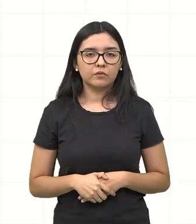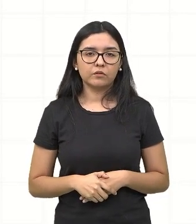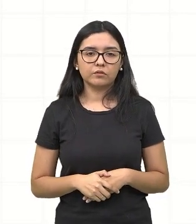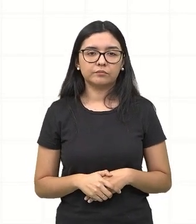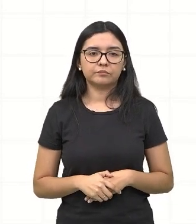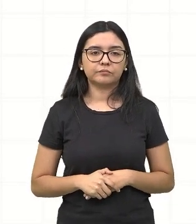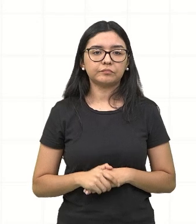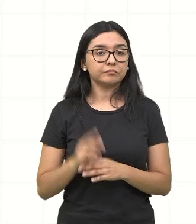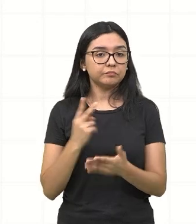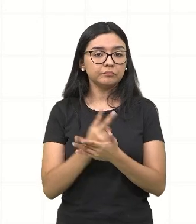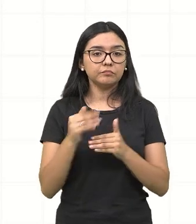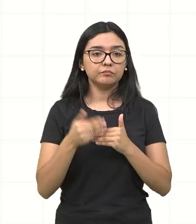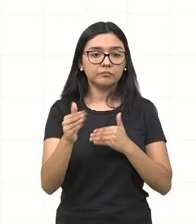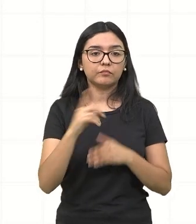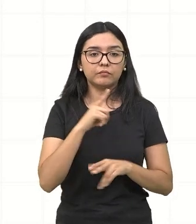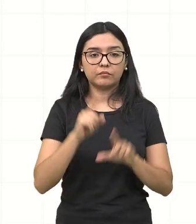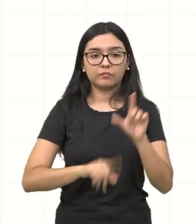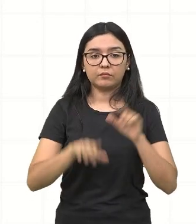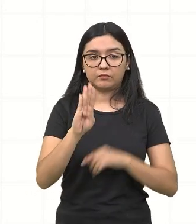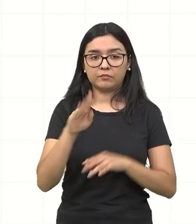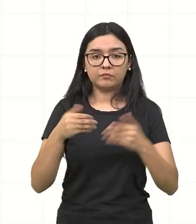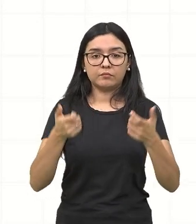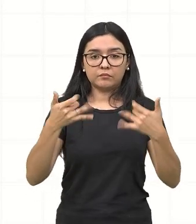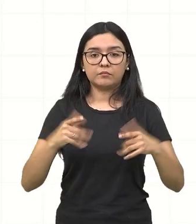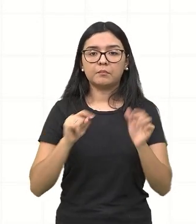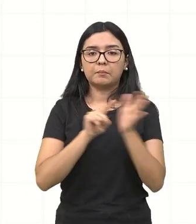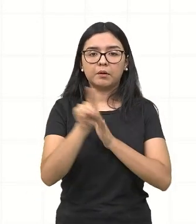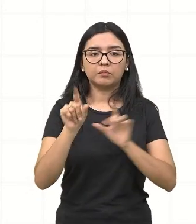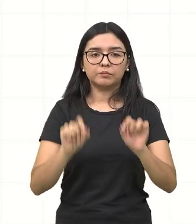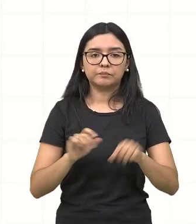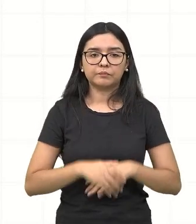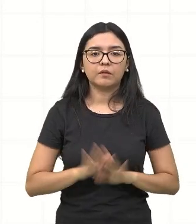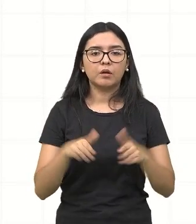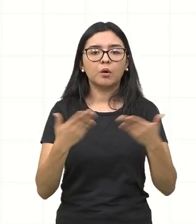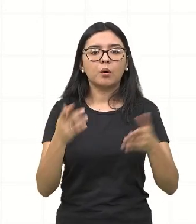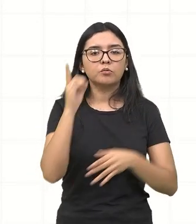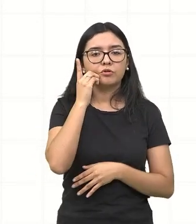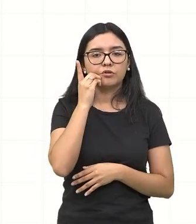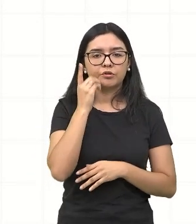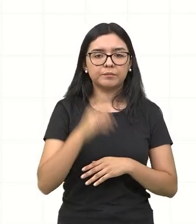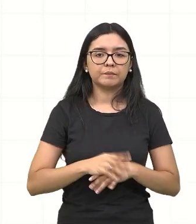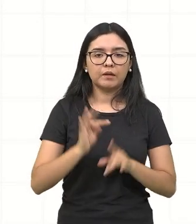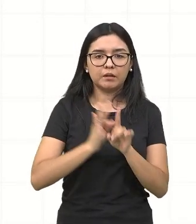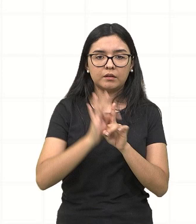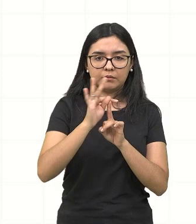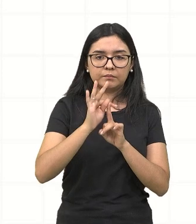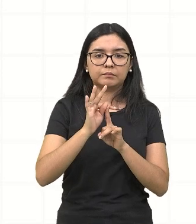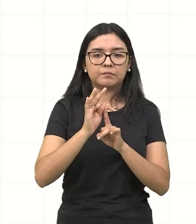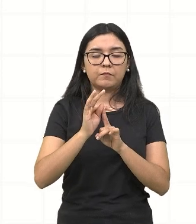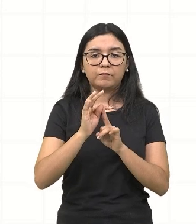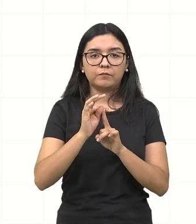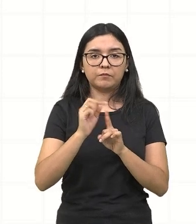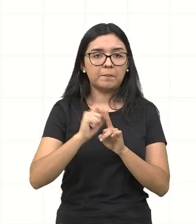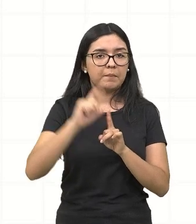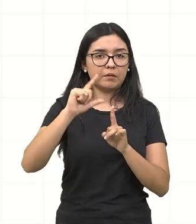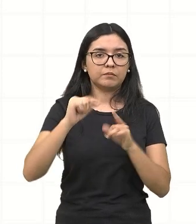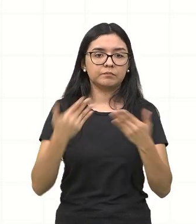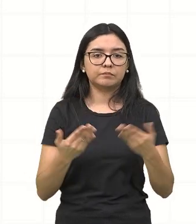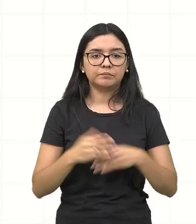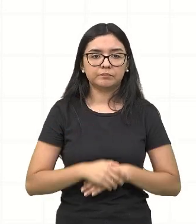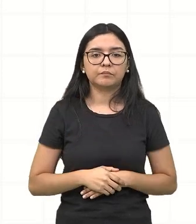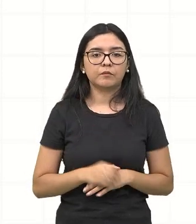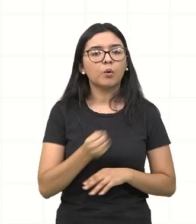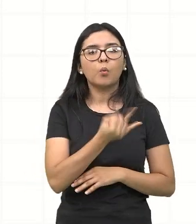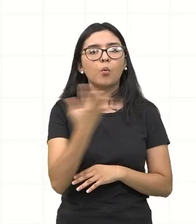Vamos continuar porque tem uma letra B que diz assim: em qual dia a amplitude térmica foi máxima? De quantos